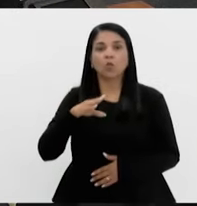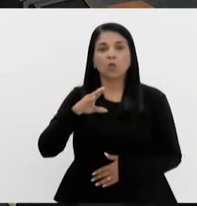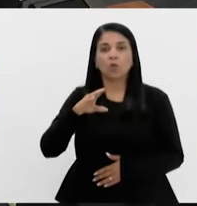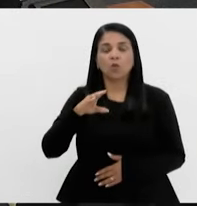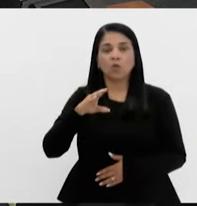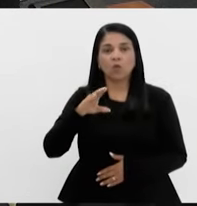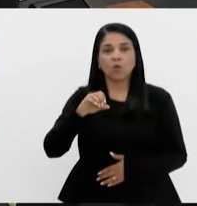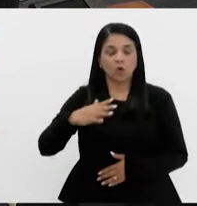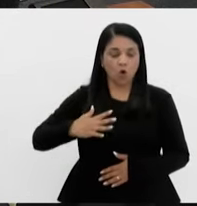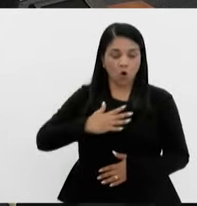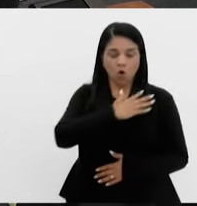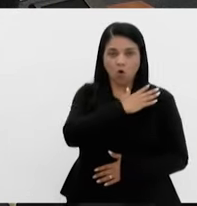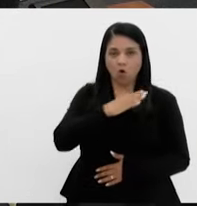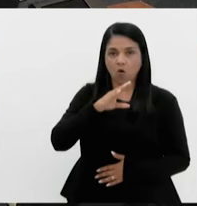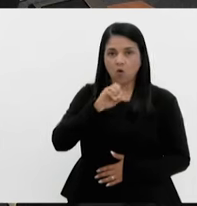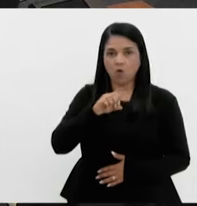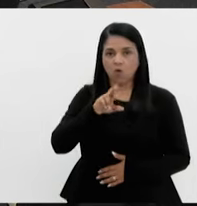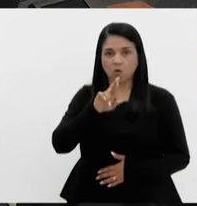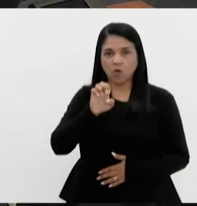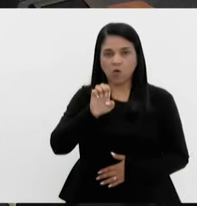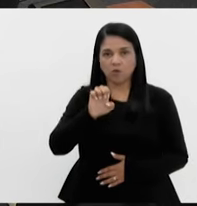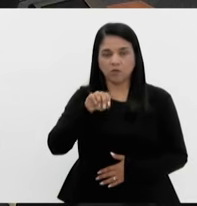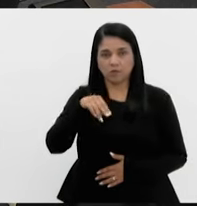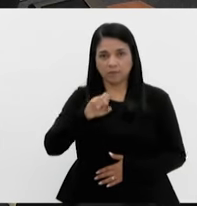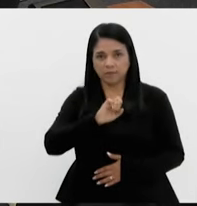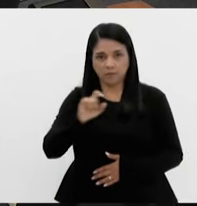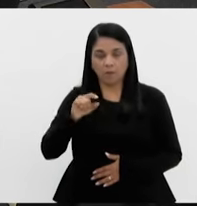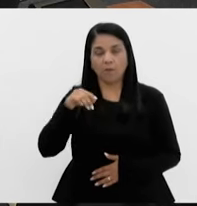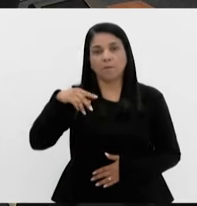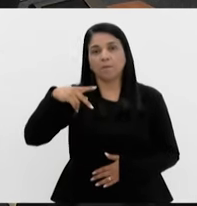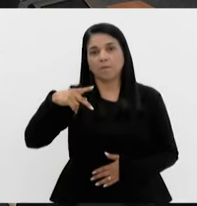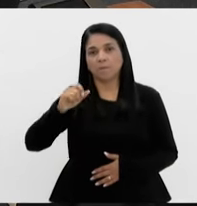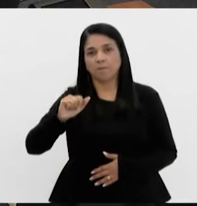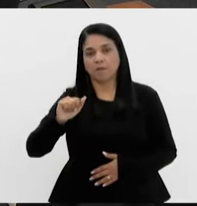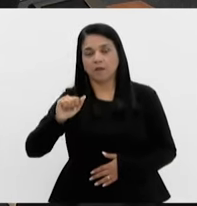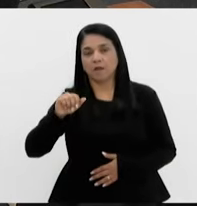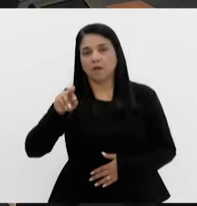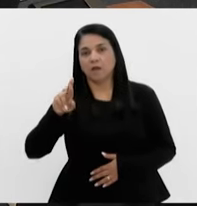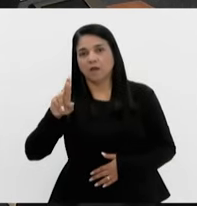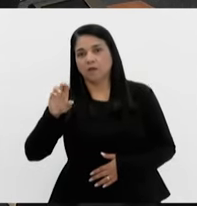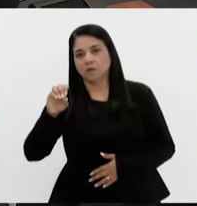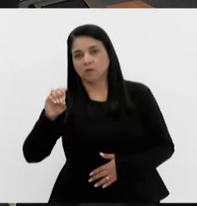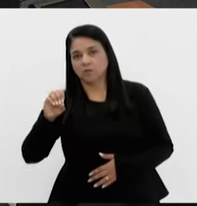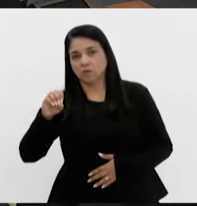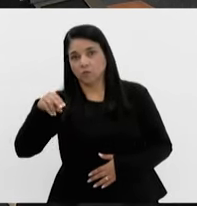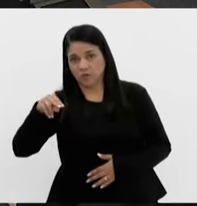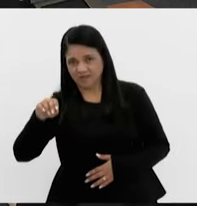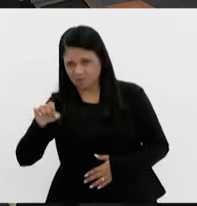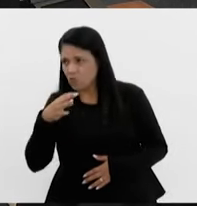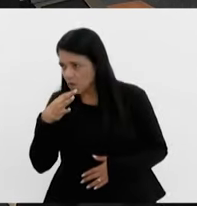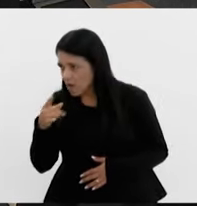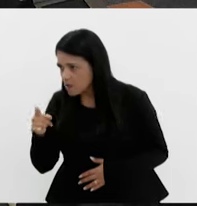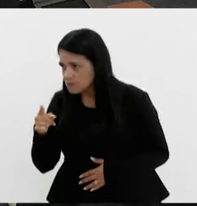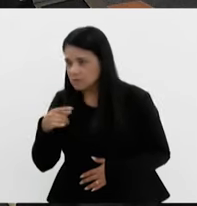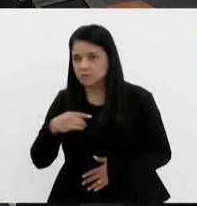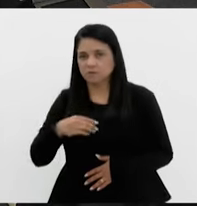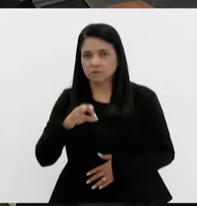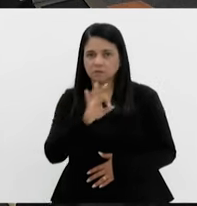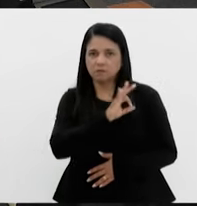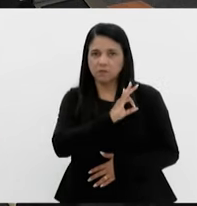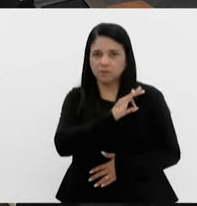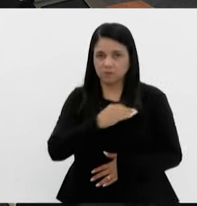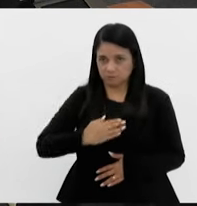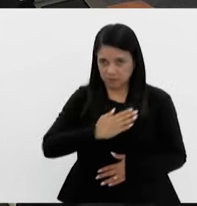coronel padrone da Polícia Militar não sei se vossa excelência conhece o Coronel padrone não